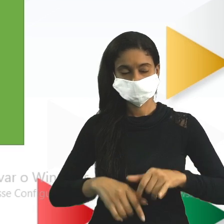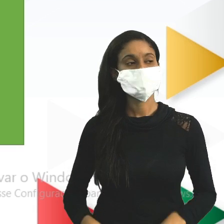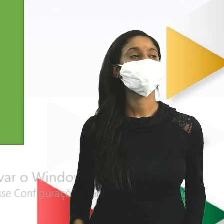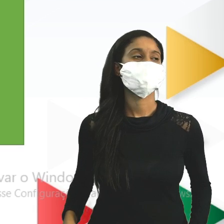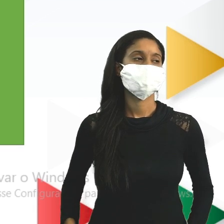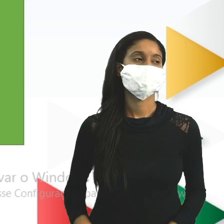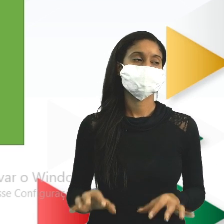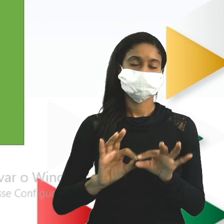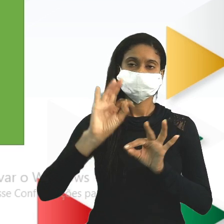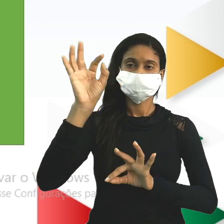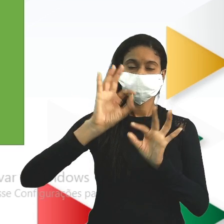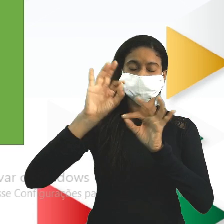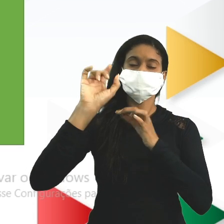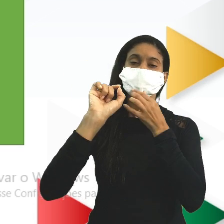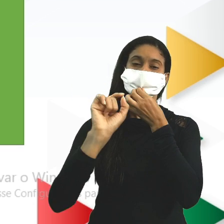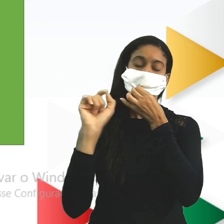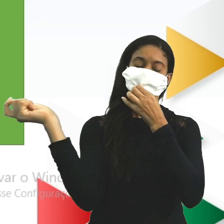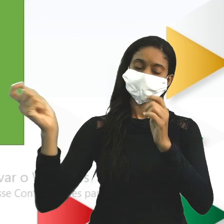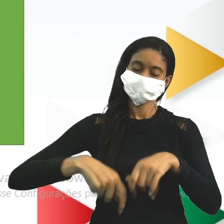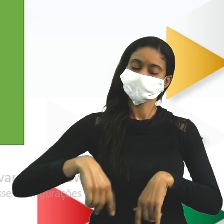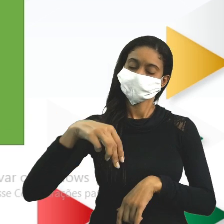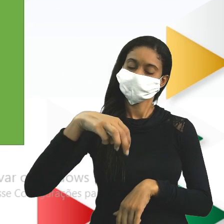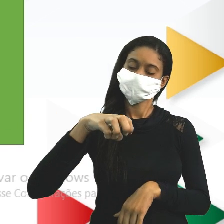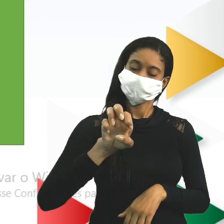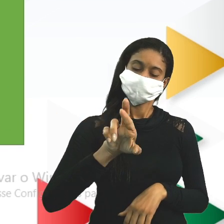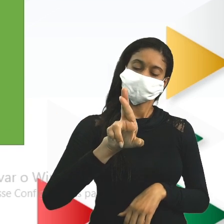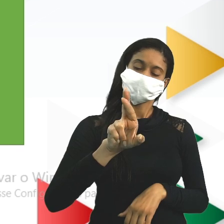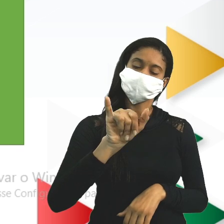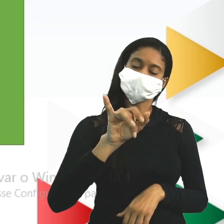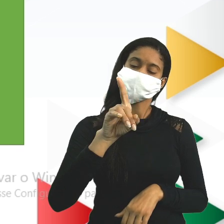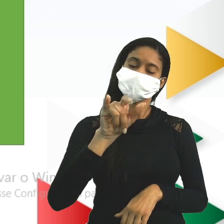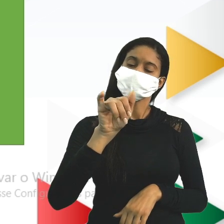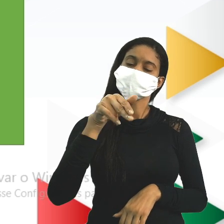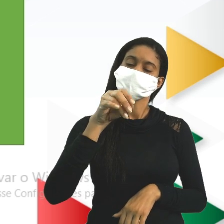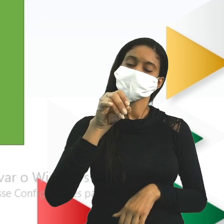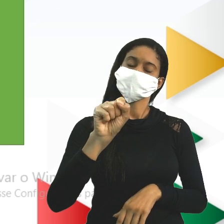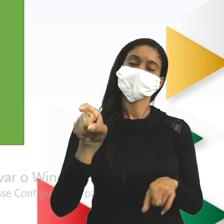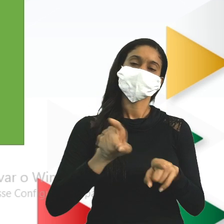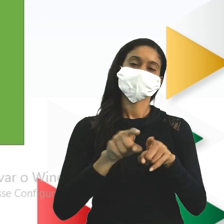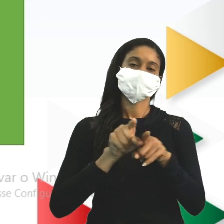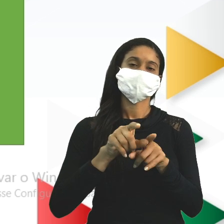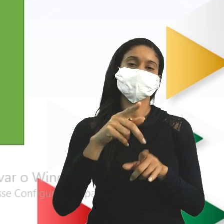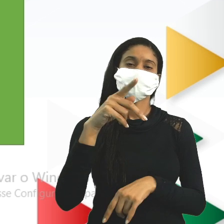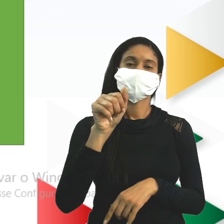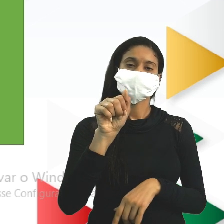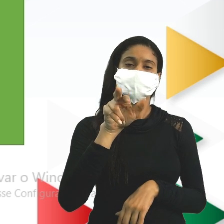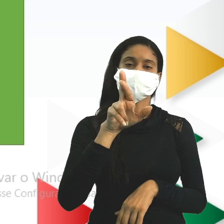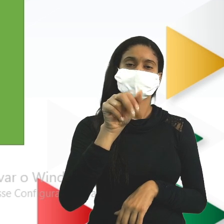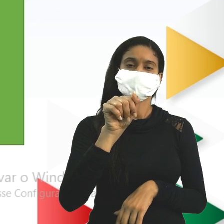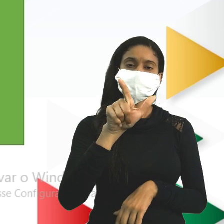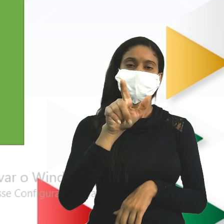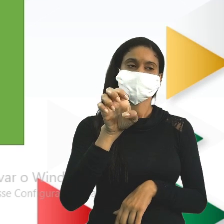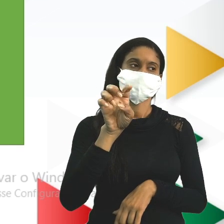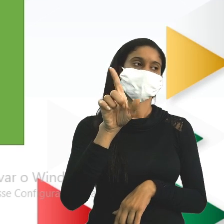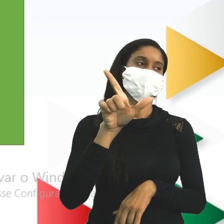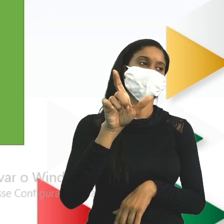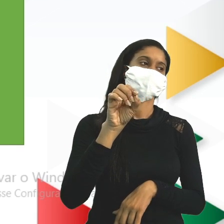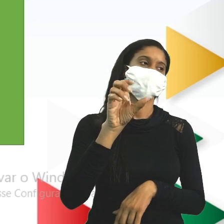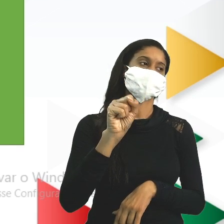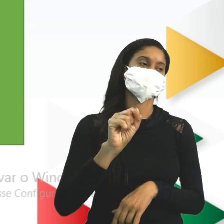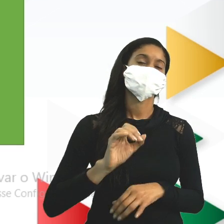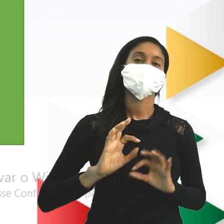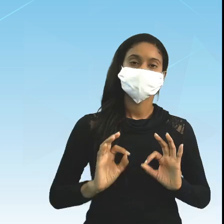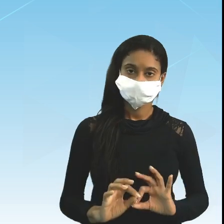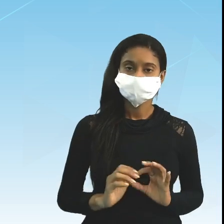bem fininhas pode ser meridianos, tá? Ou paralelos. Paralelos e meridianos. Tá bom,